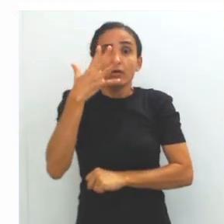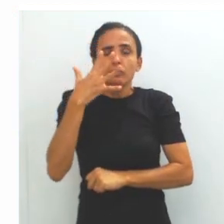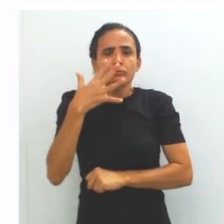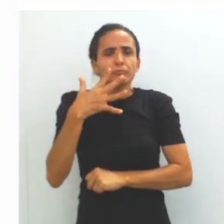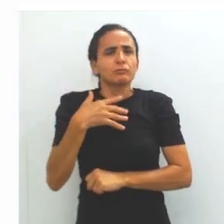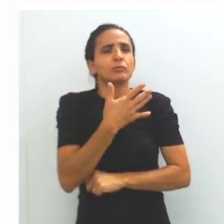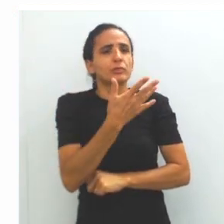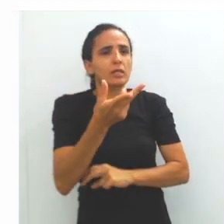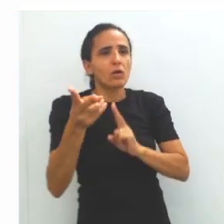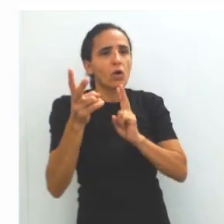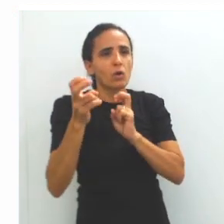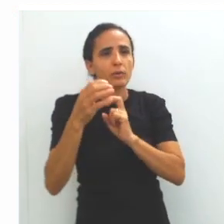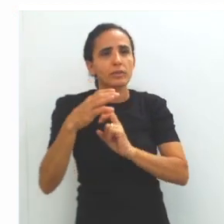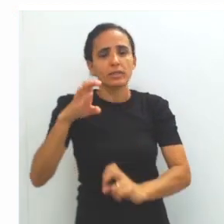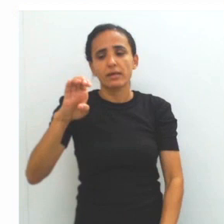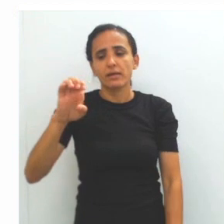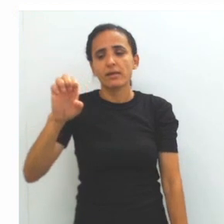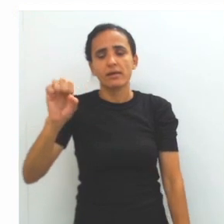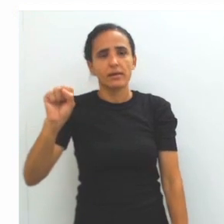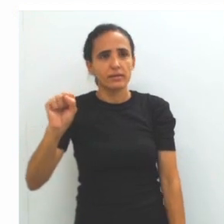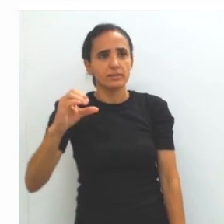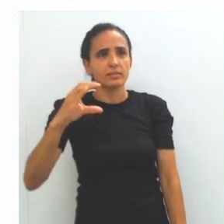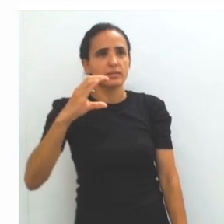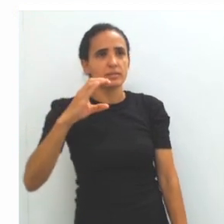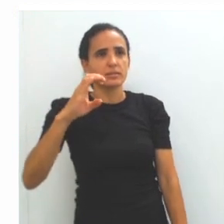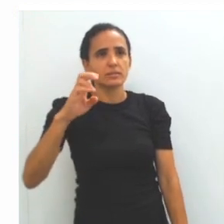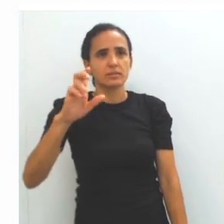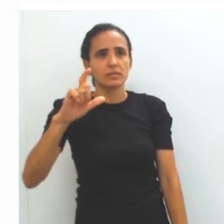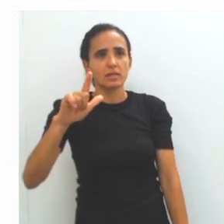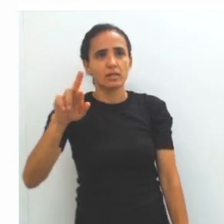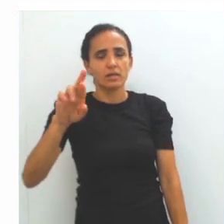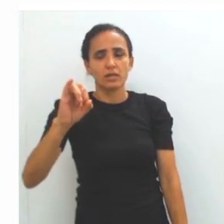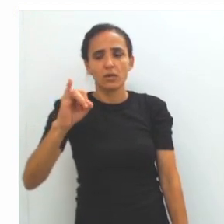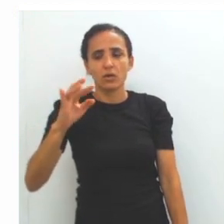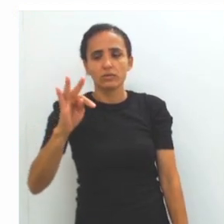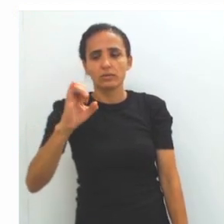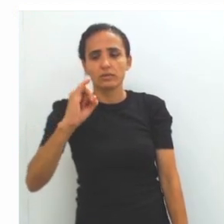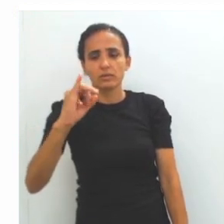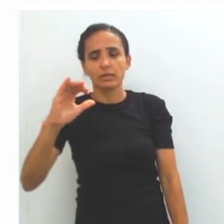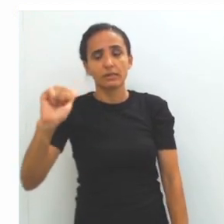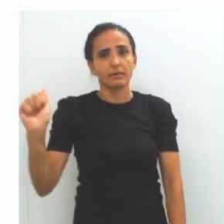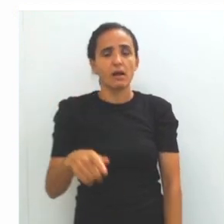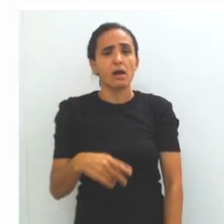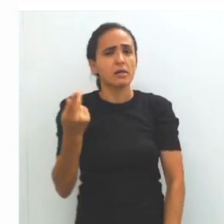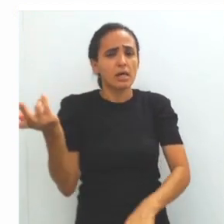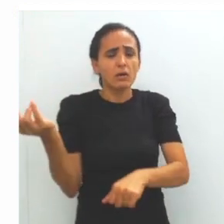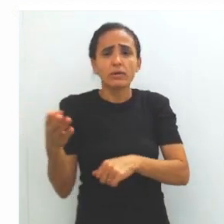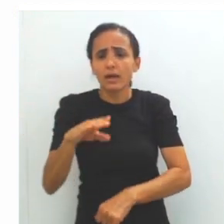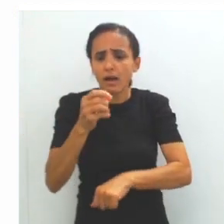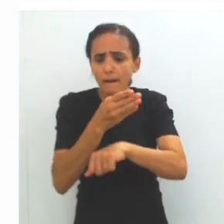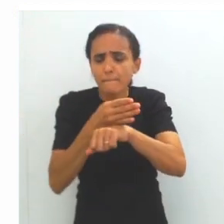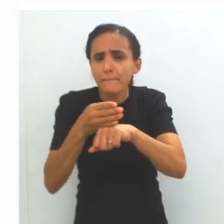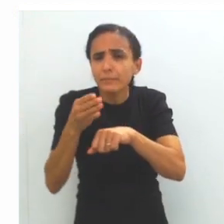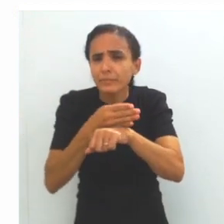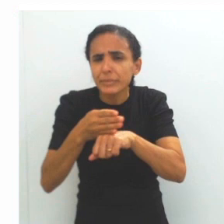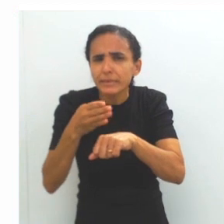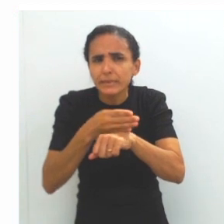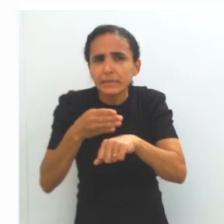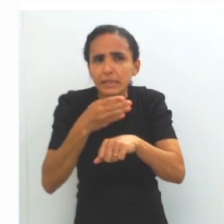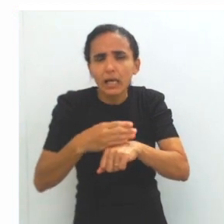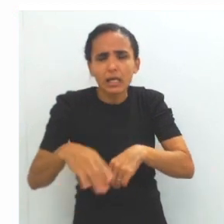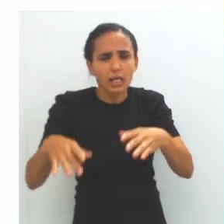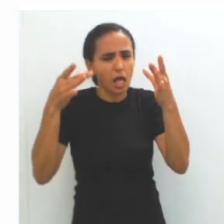luz. A gente tem a esclerótica, que é a parte branca dos olhos. A gente também tem